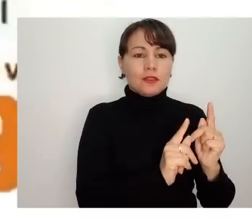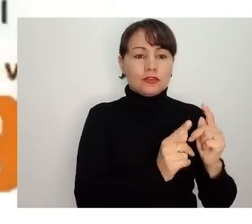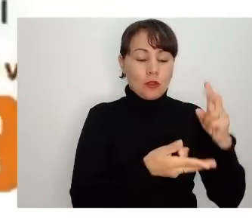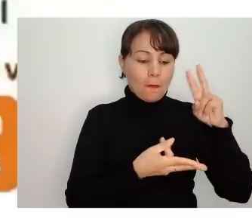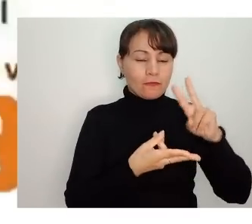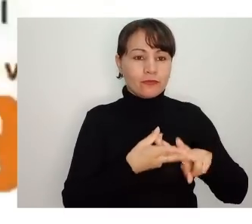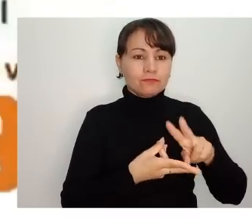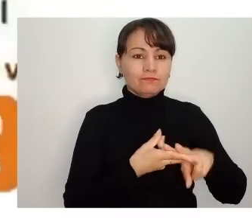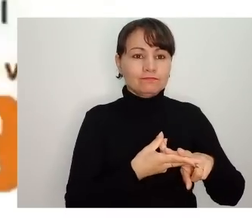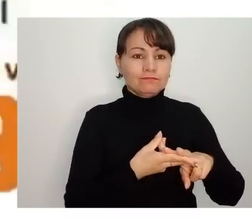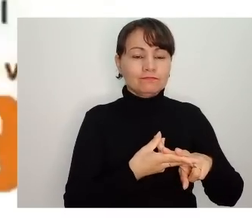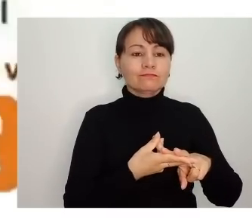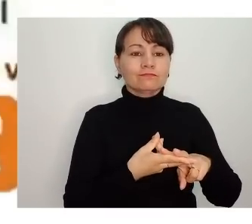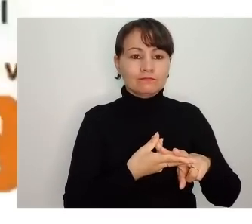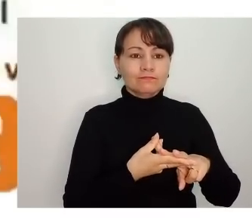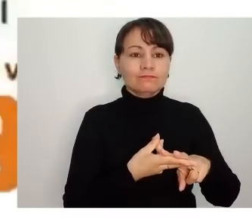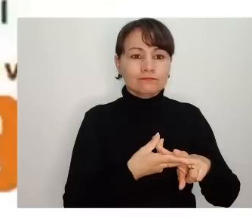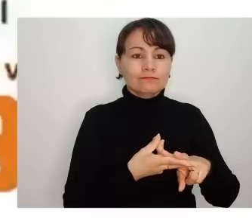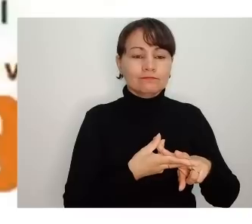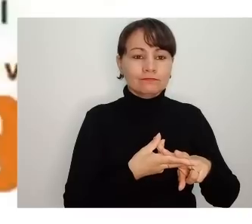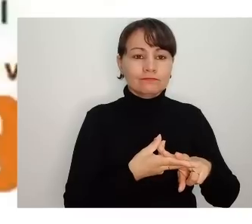que permanecer